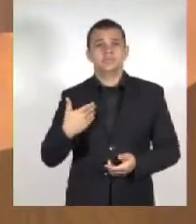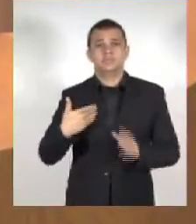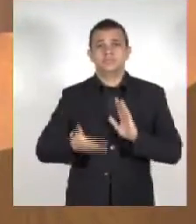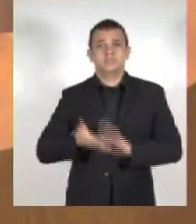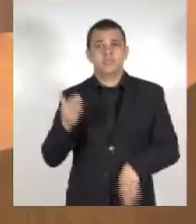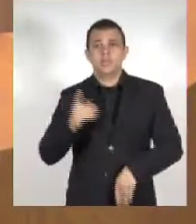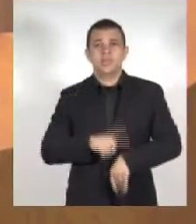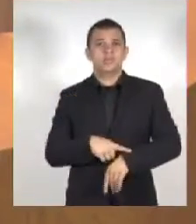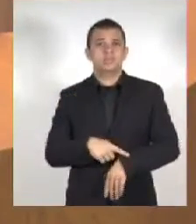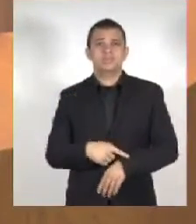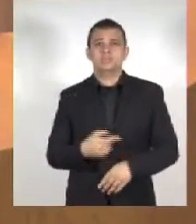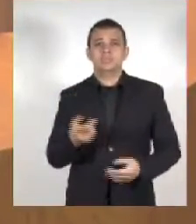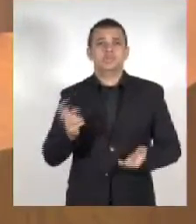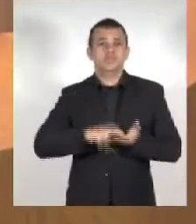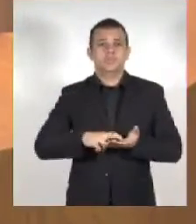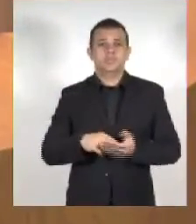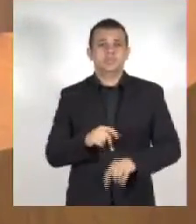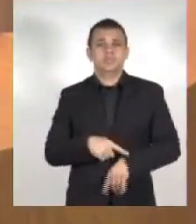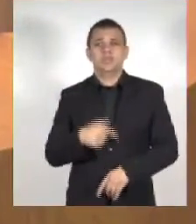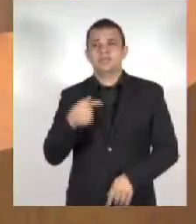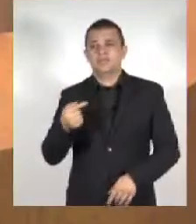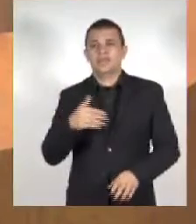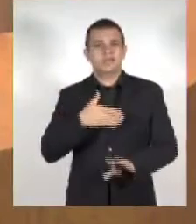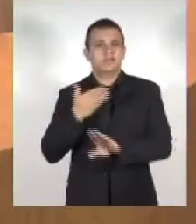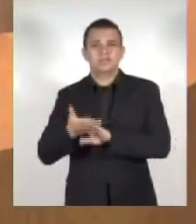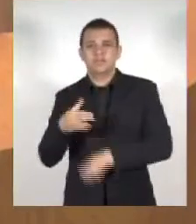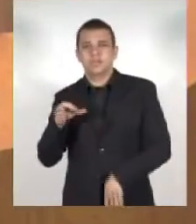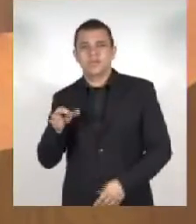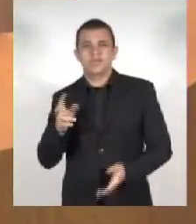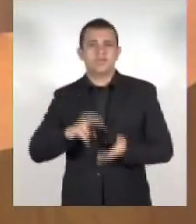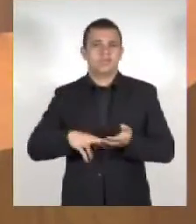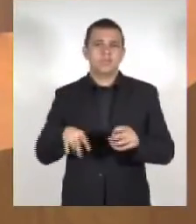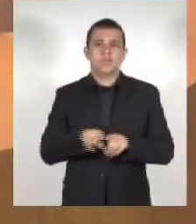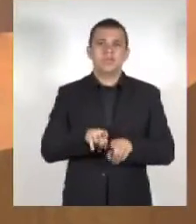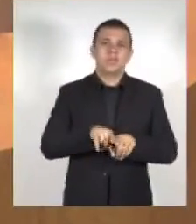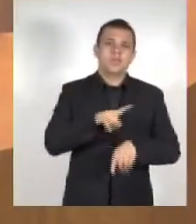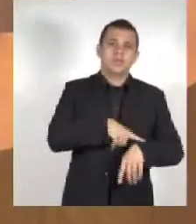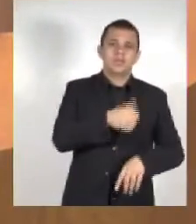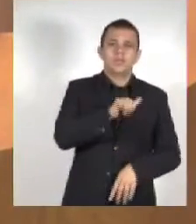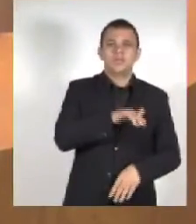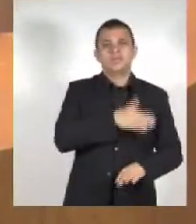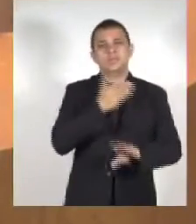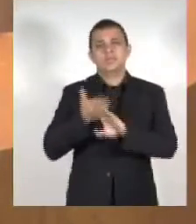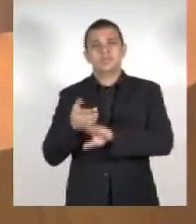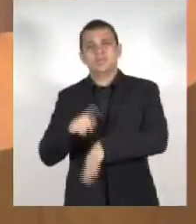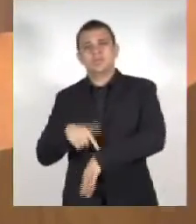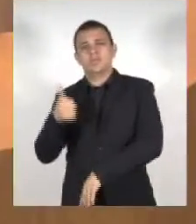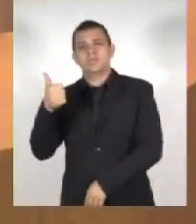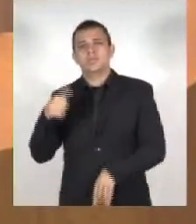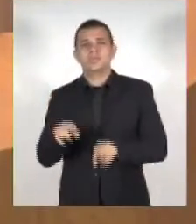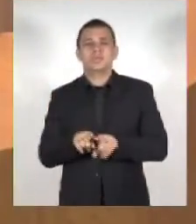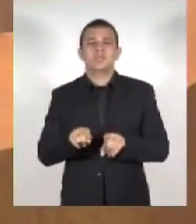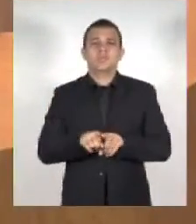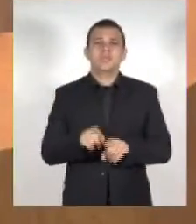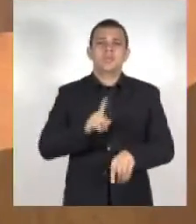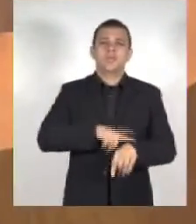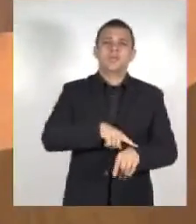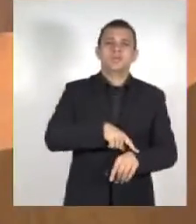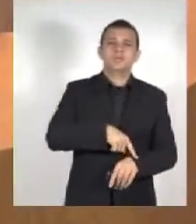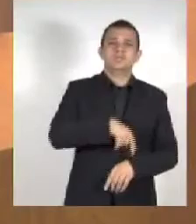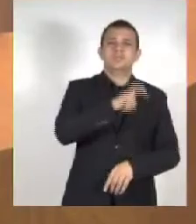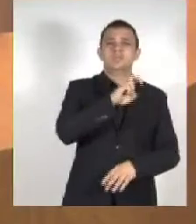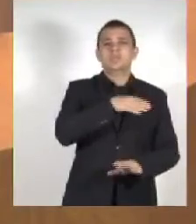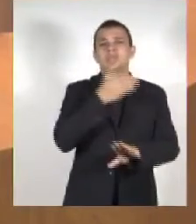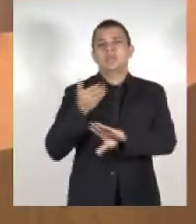de 7 até 9 horas da manhã, de 11 até as 13 horas, das 17 até as 19 horas, nos horários de